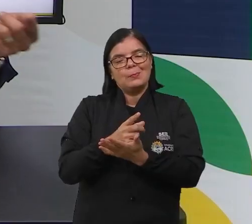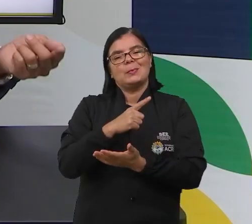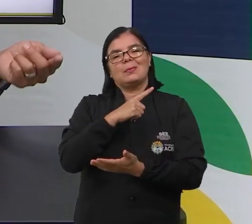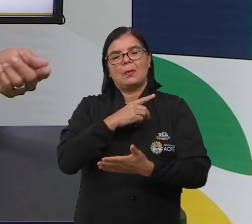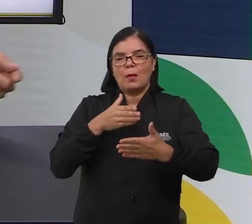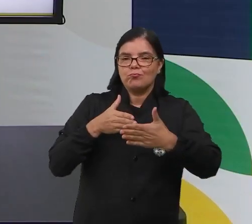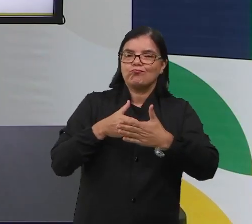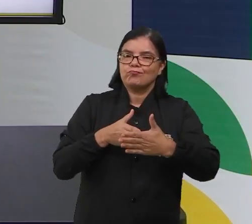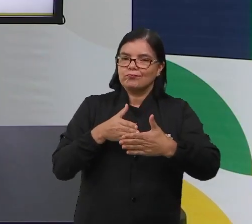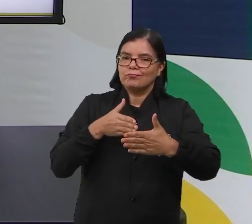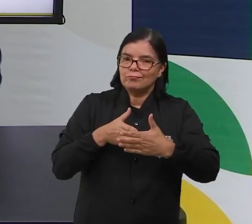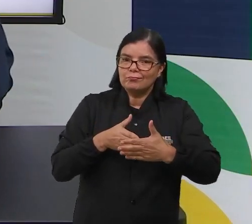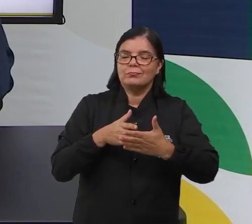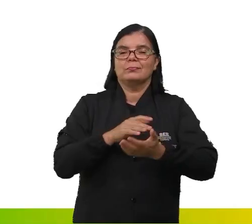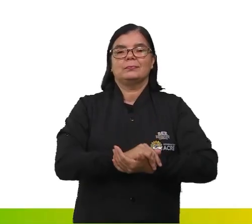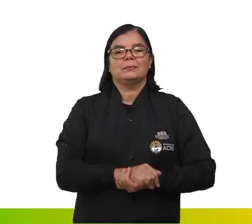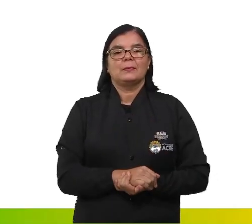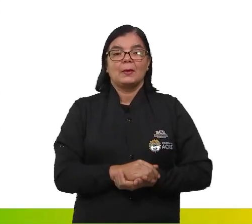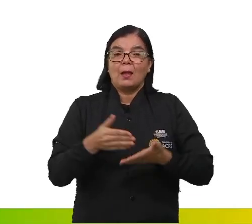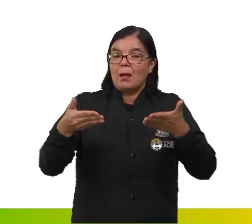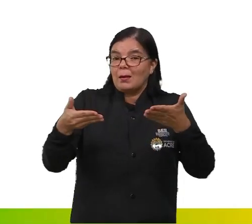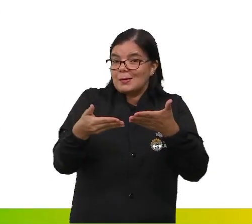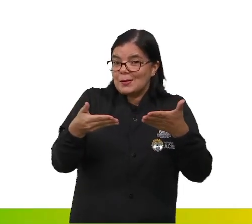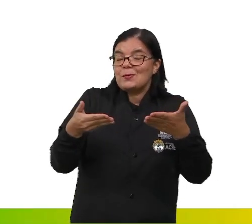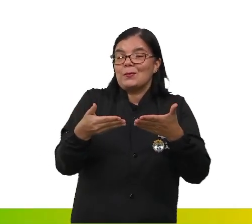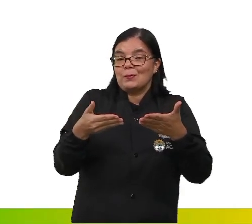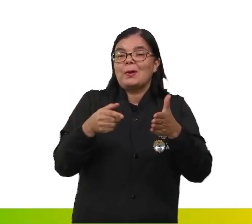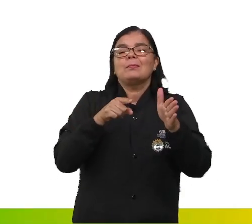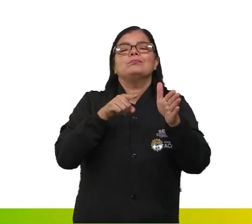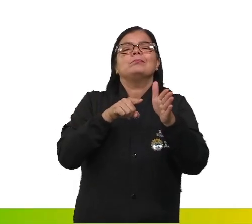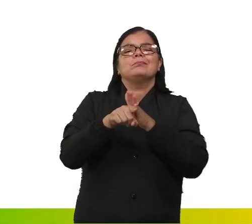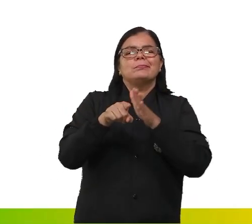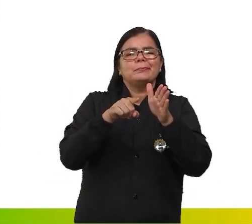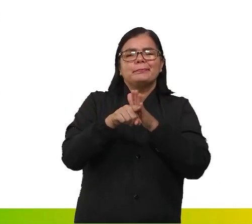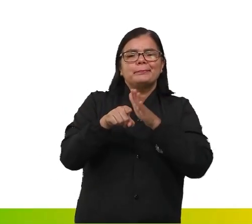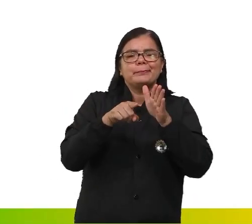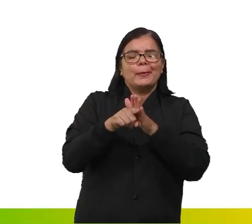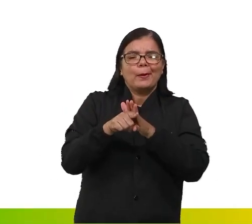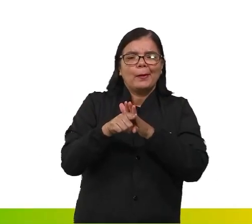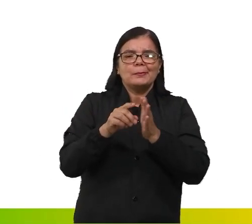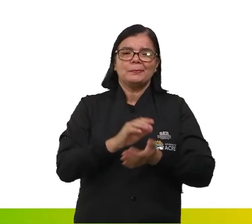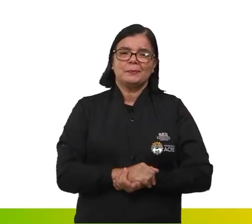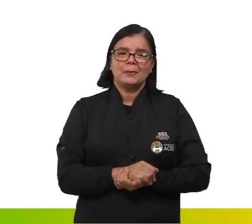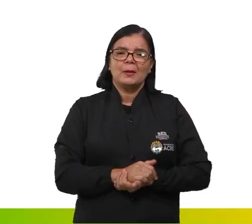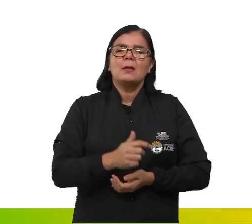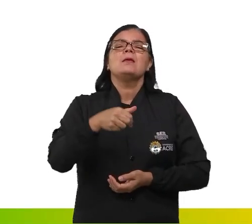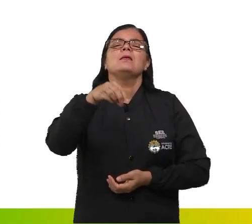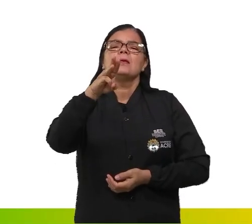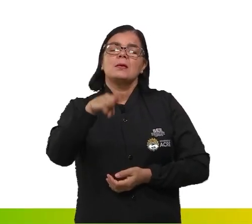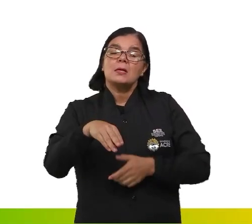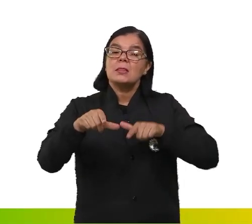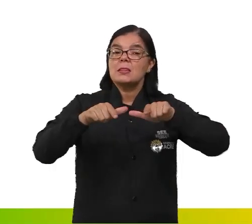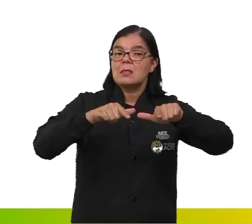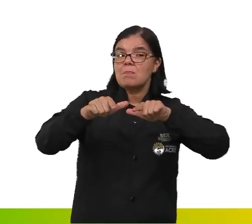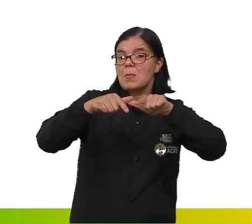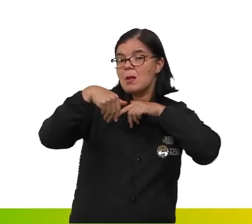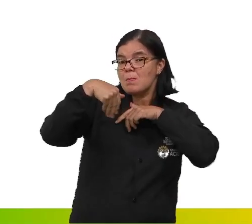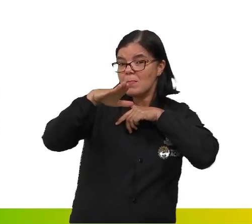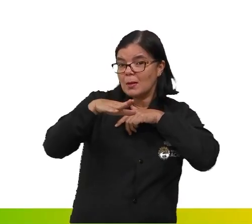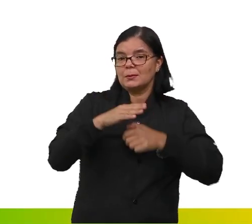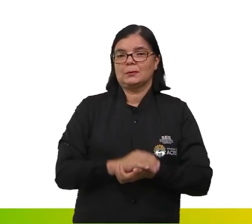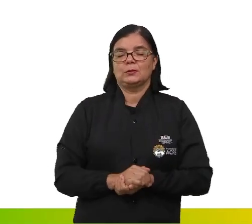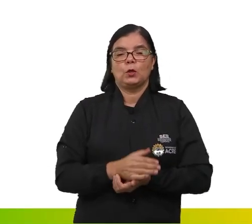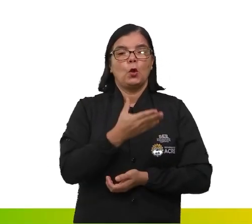alguma dificuldade. Agora vem a pergunta que não quer calar. Quem